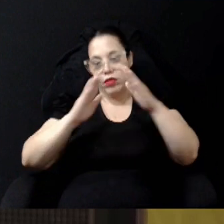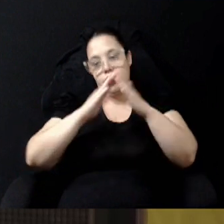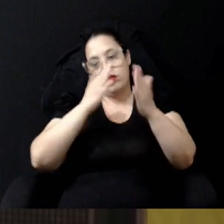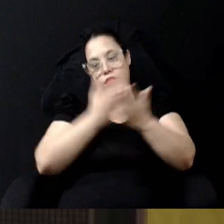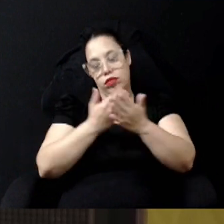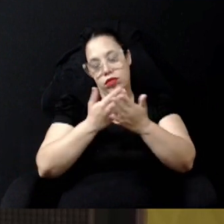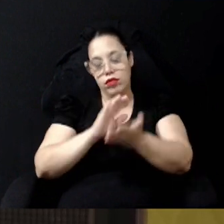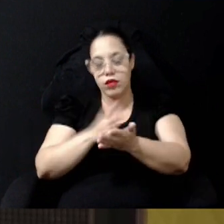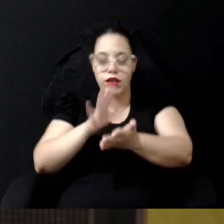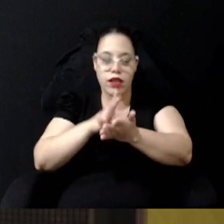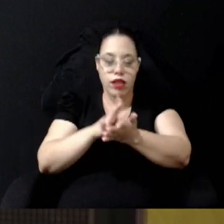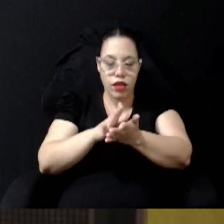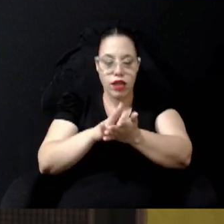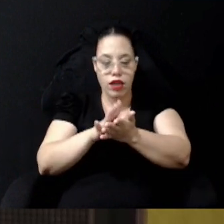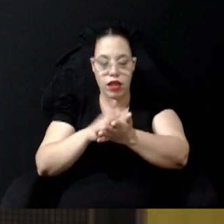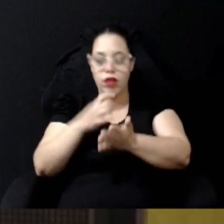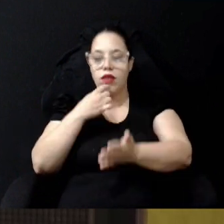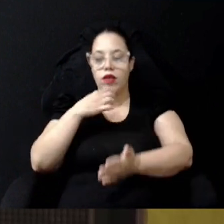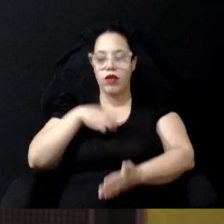de